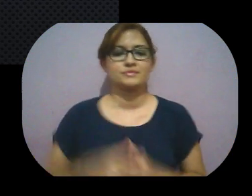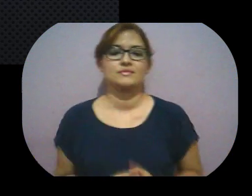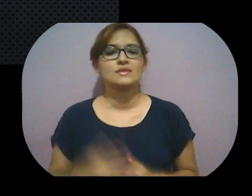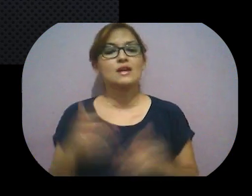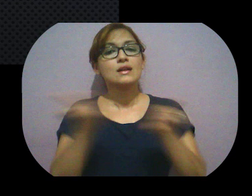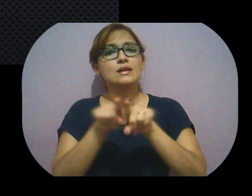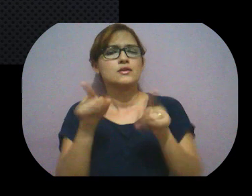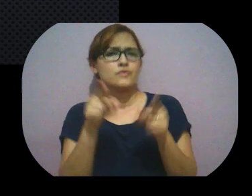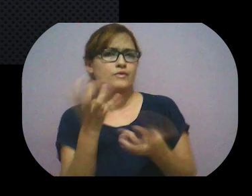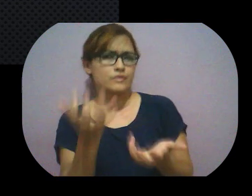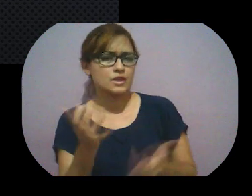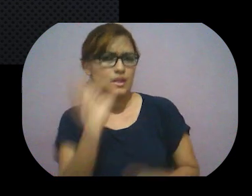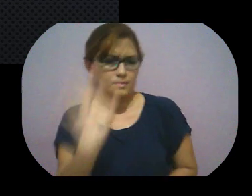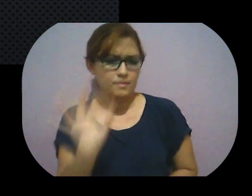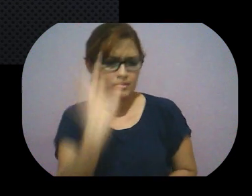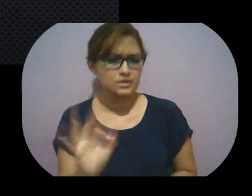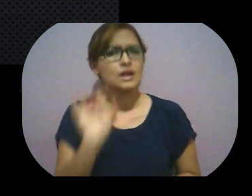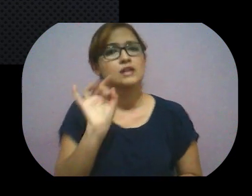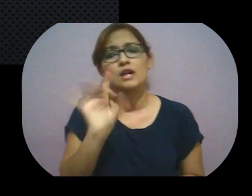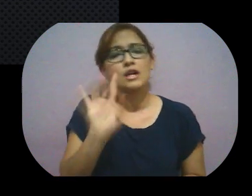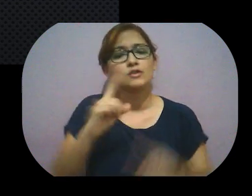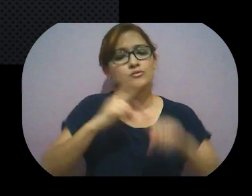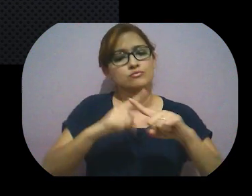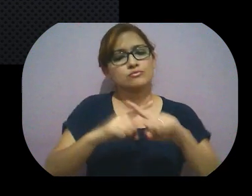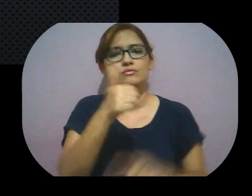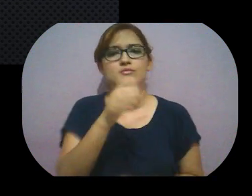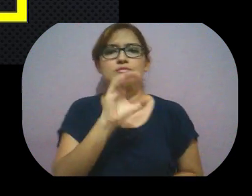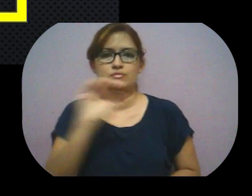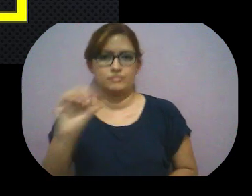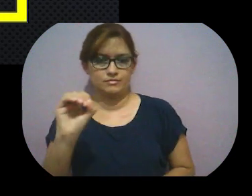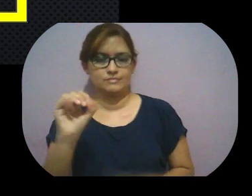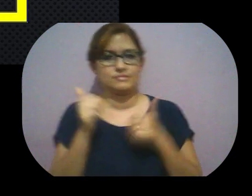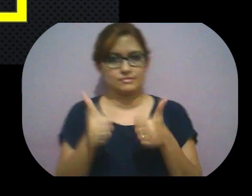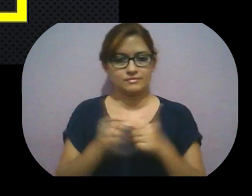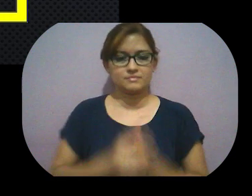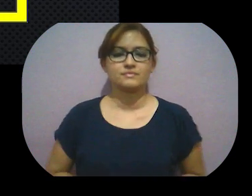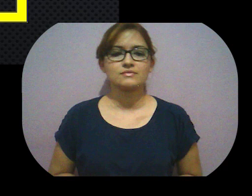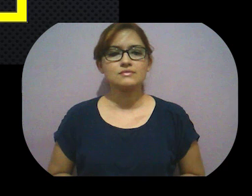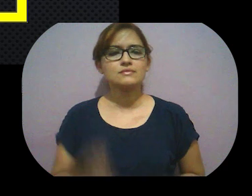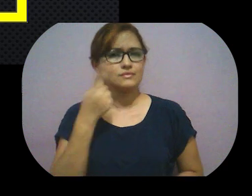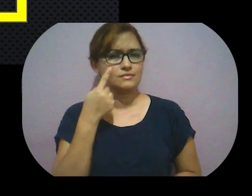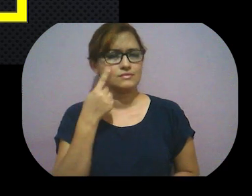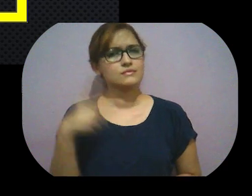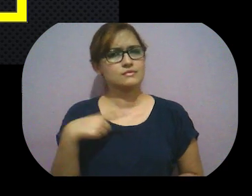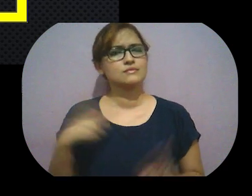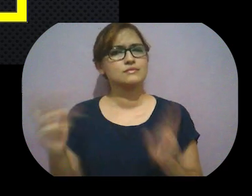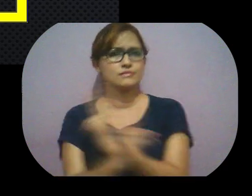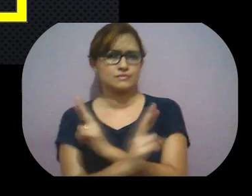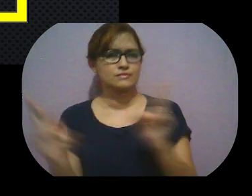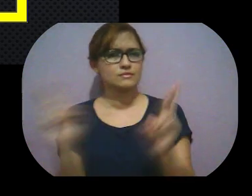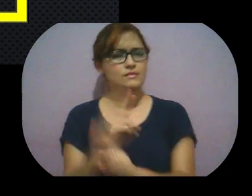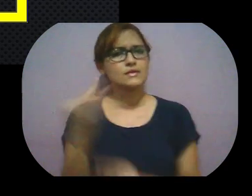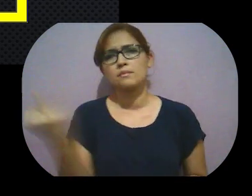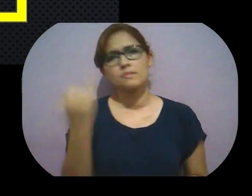por 100. Teremos o título percentual ou em porcentagem. Nós temos aqui uma relação muito importante